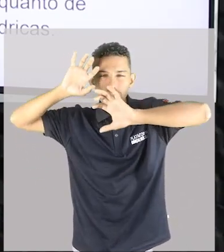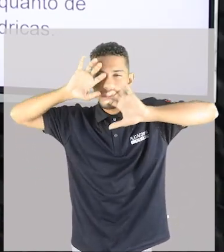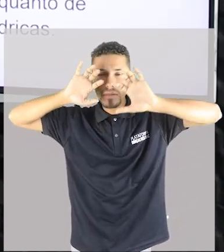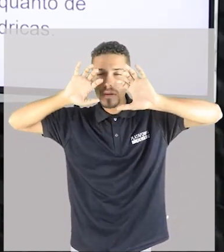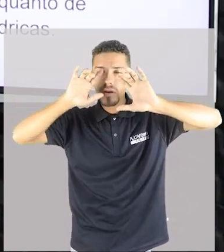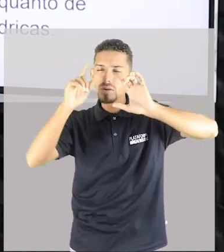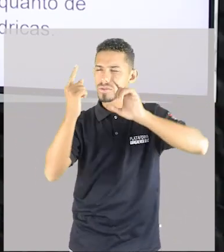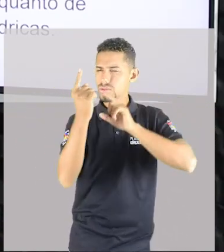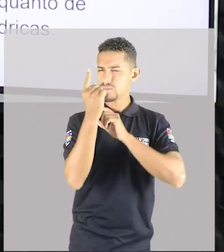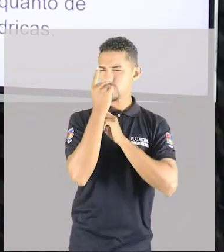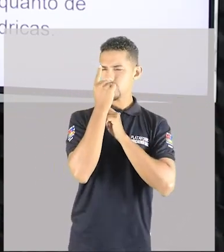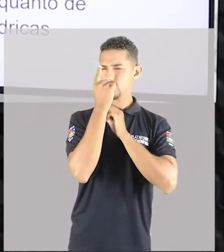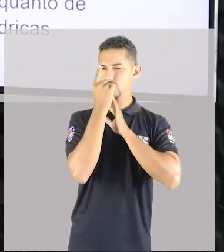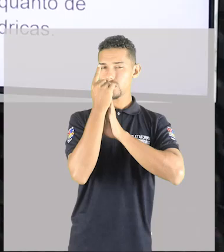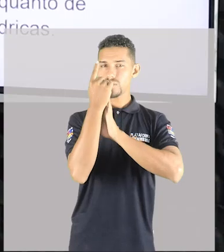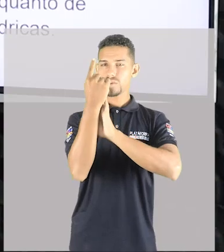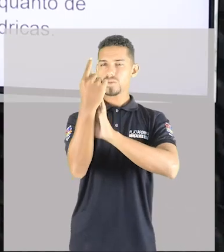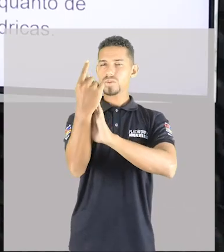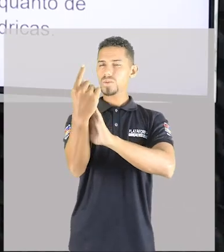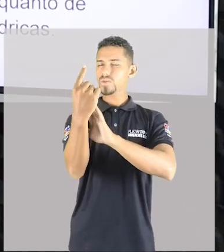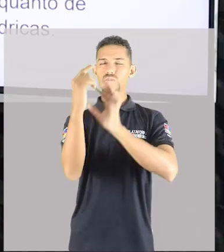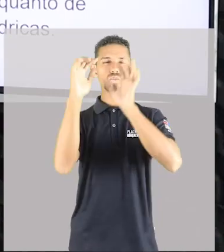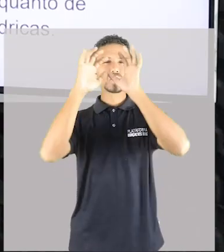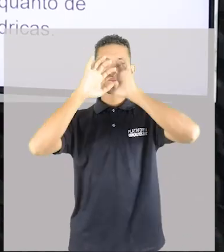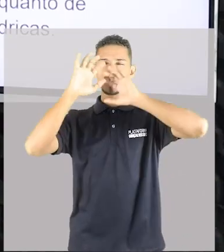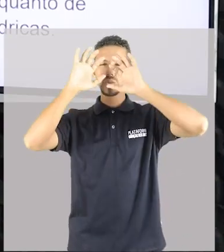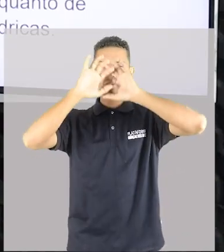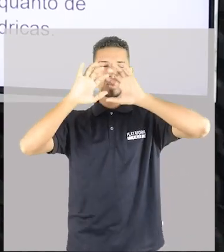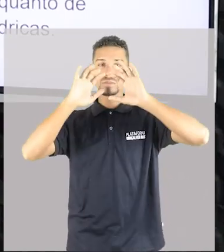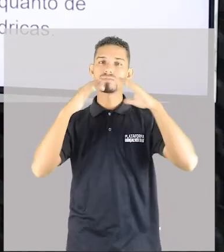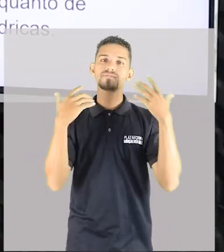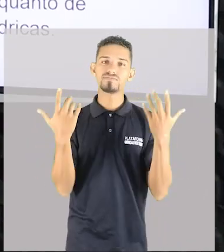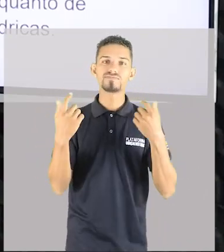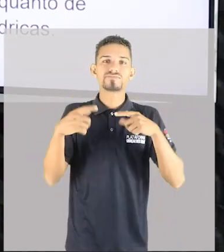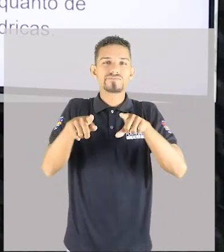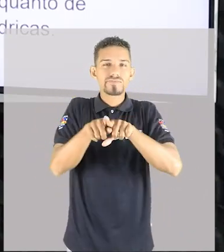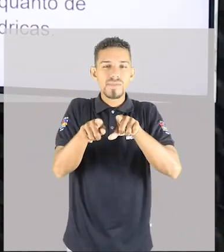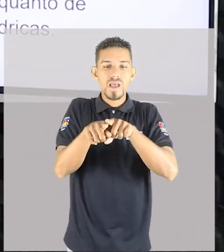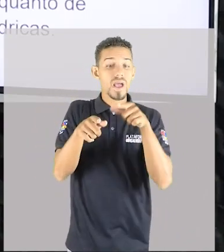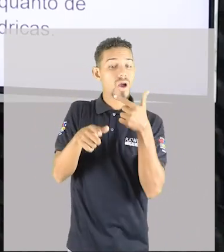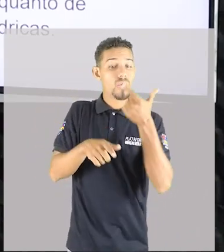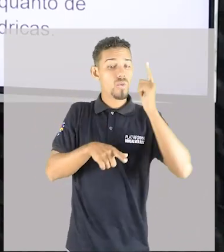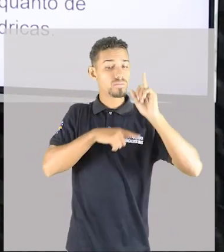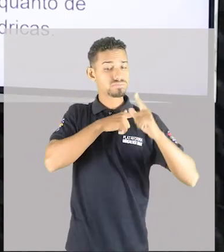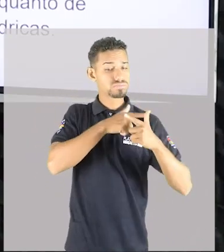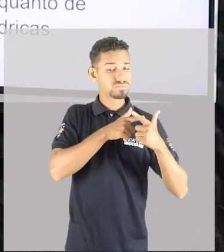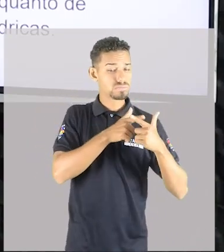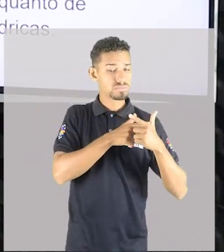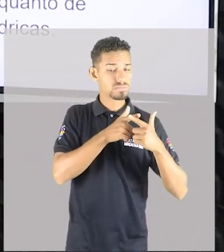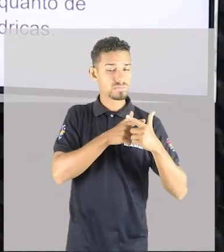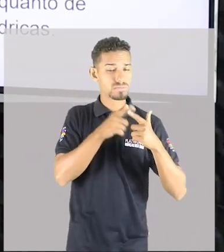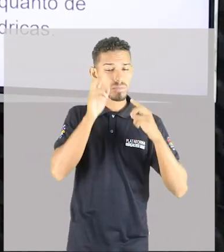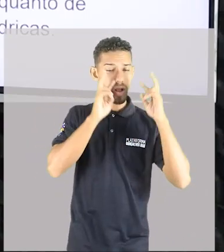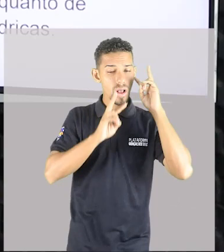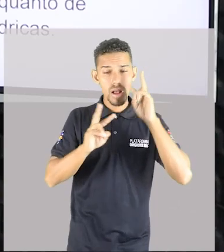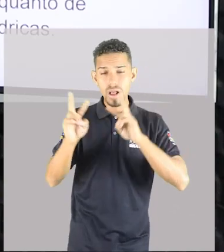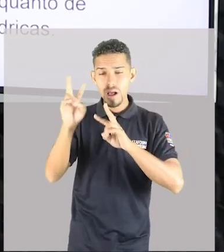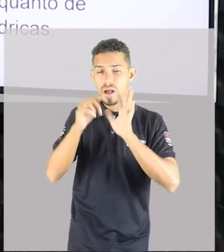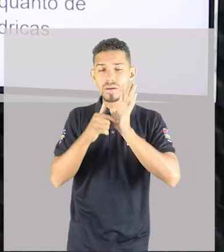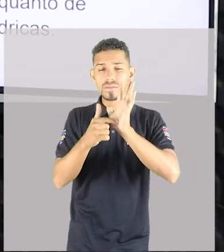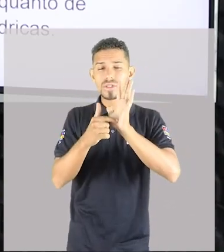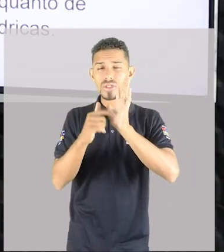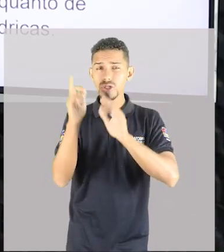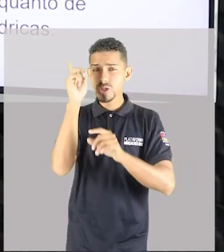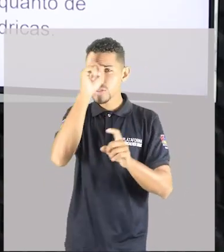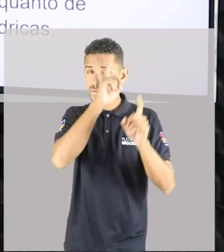de perto ou de longe, gente, quem tem astigmatismo. Diferentemente dos outros problemas visuais, pacientes com astigmatismo apresentam dificuldade